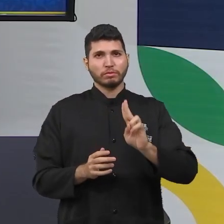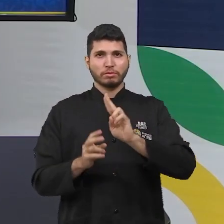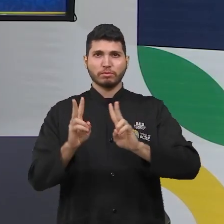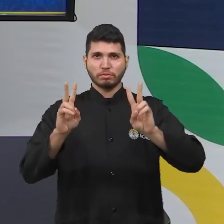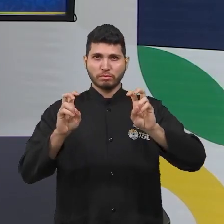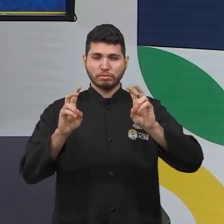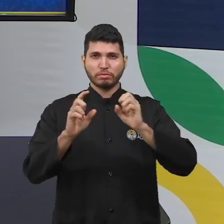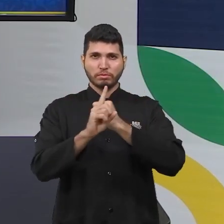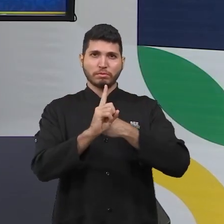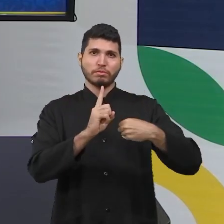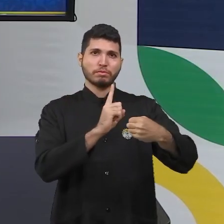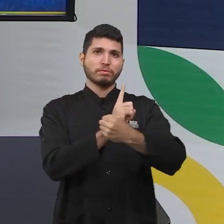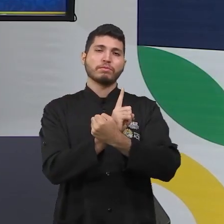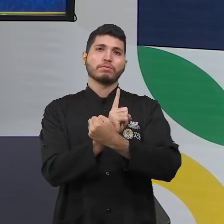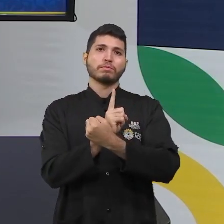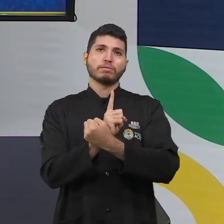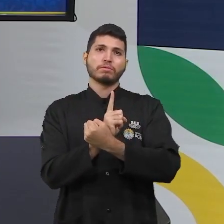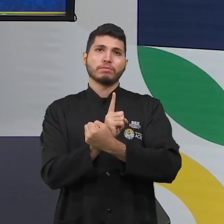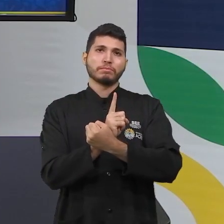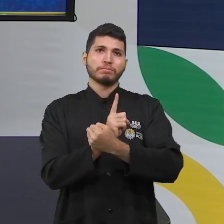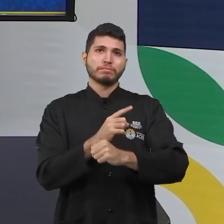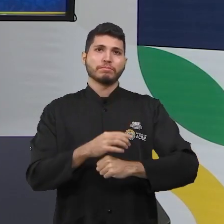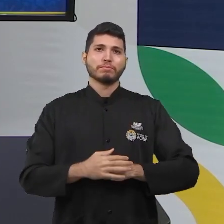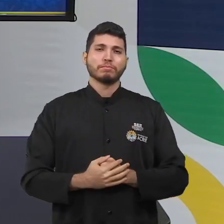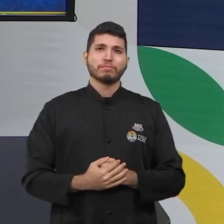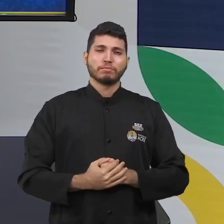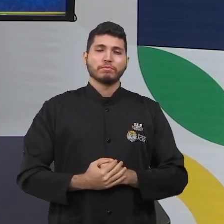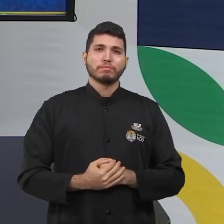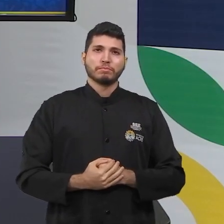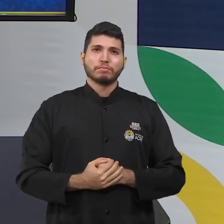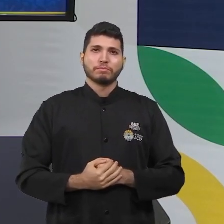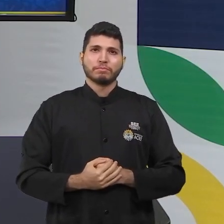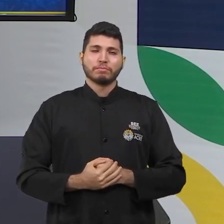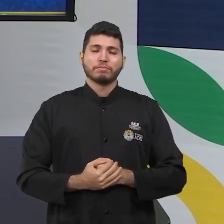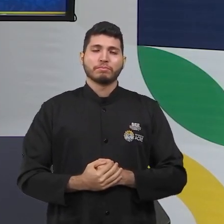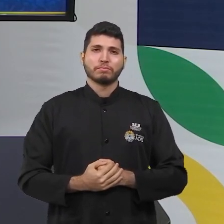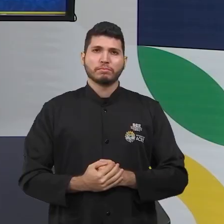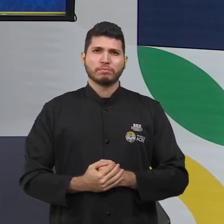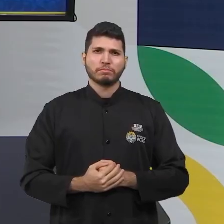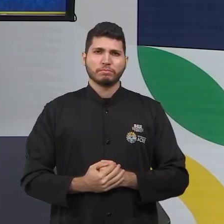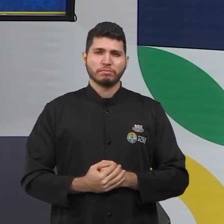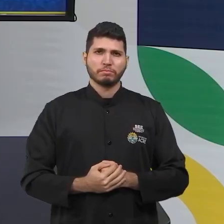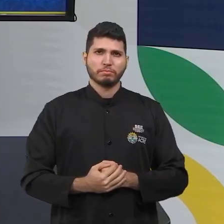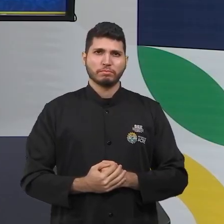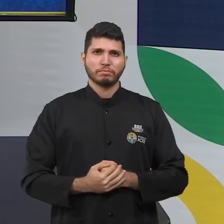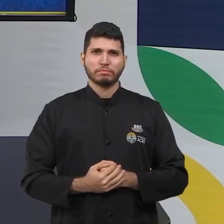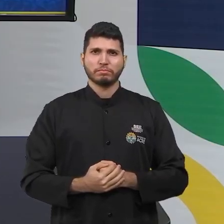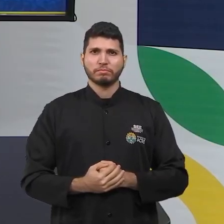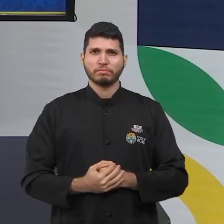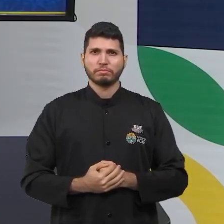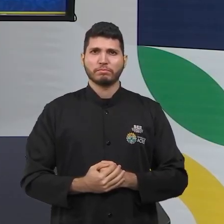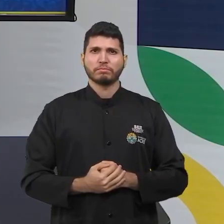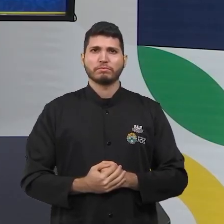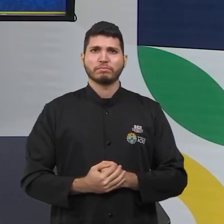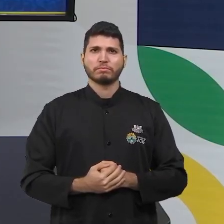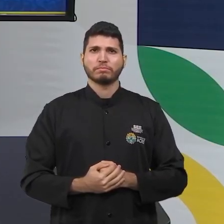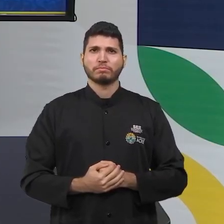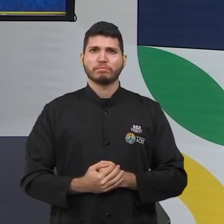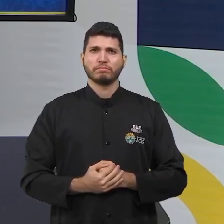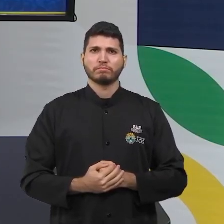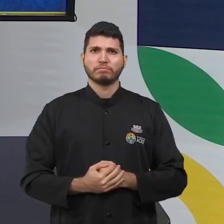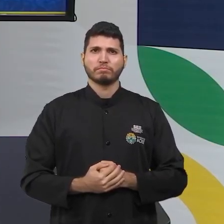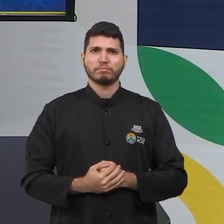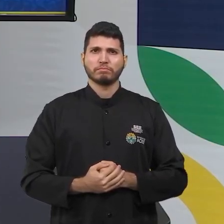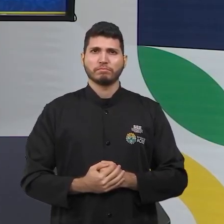sentido daquela sociedade a qual aquele texto está inserido. Então, quanto mais temas sociais, reflexões